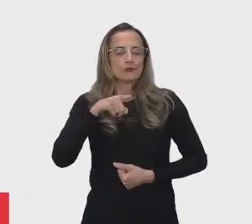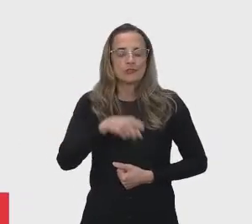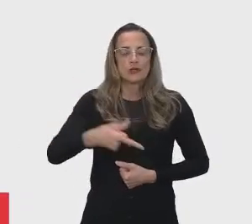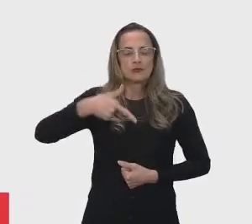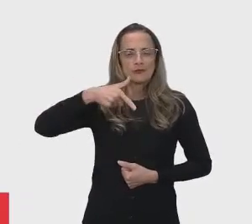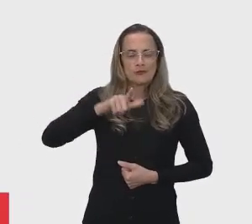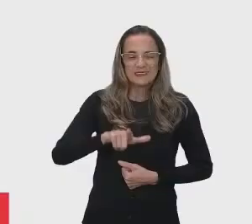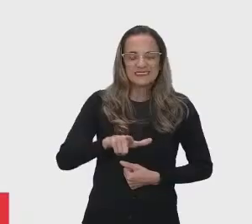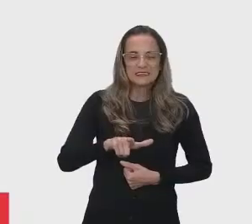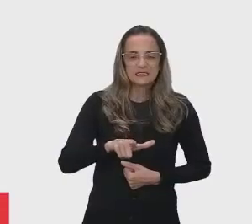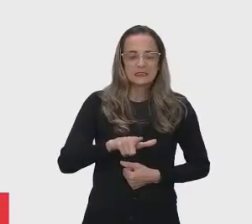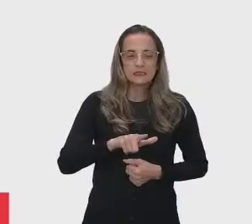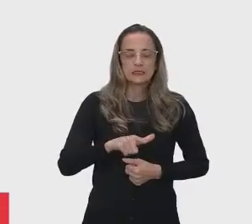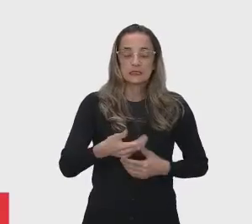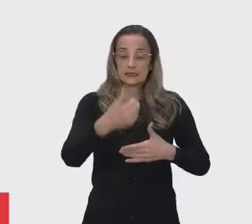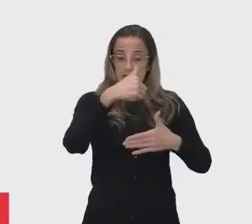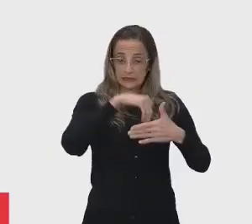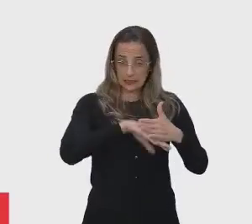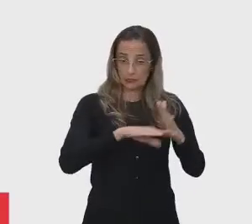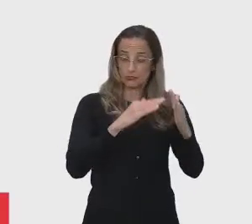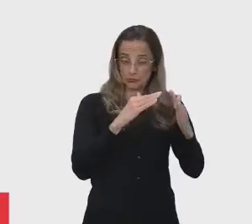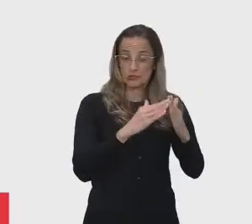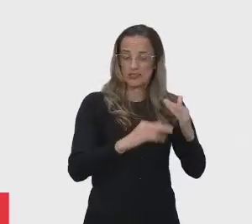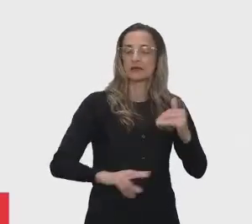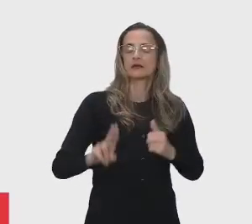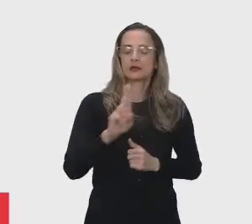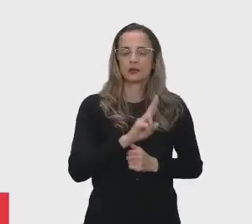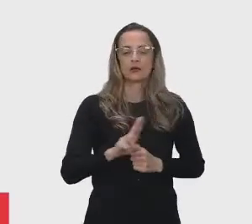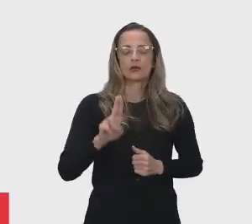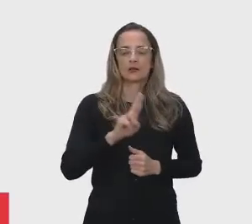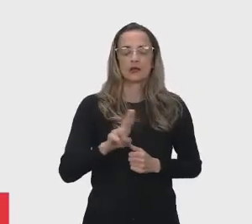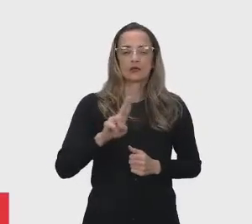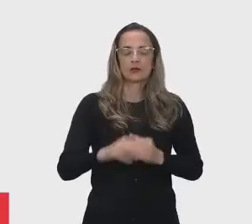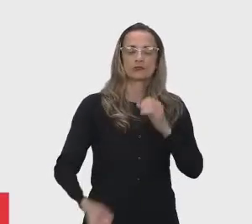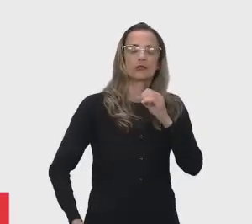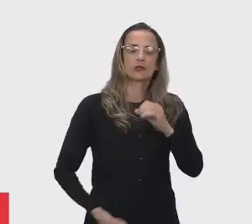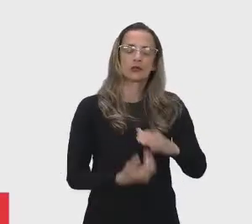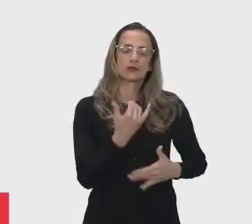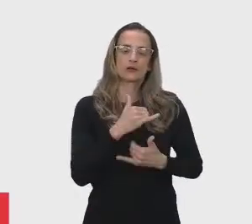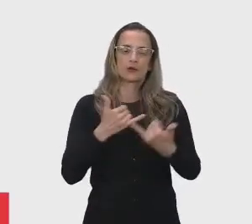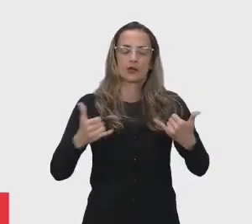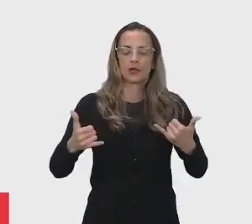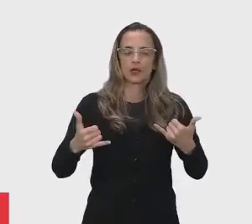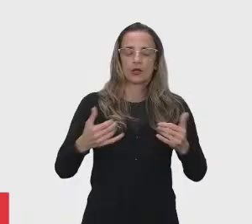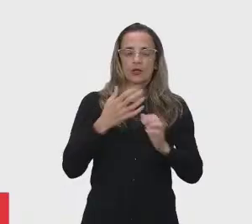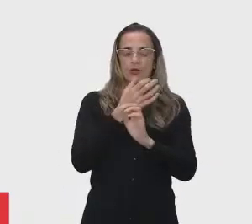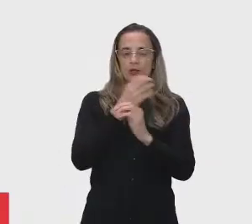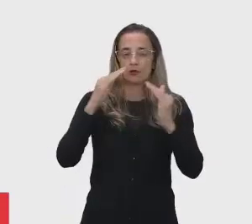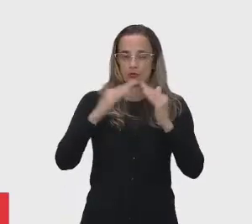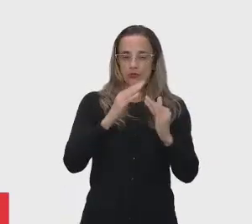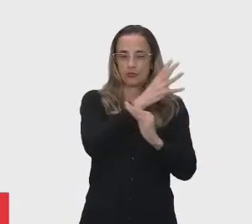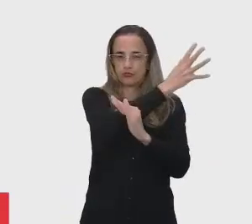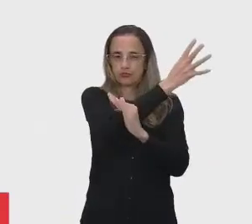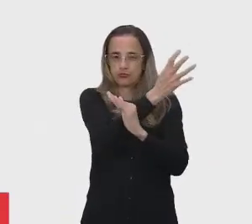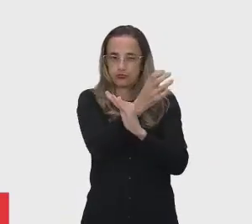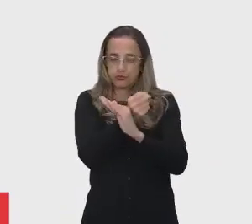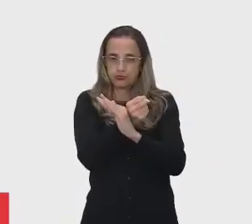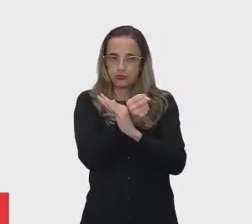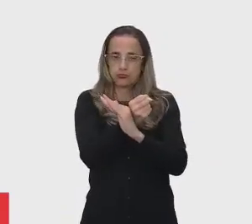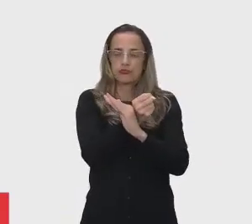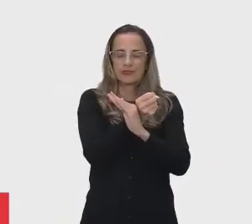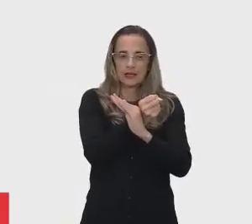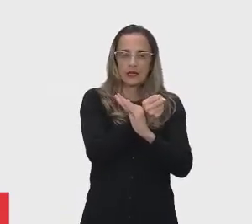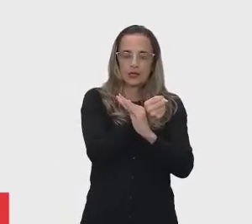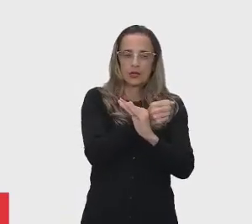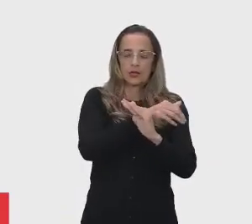usar dentro dos aparelhos de casa. Então, gerou energia elétrica, o sol está batendo na placa, a placa está movimentando, gerando ali a energia,